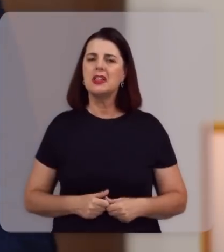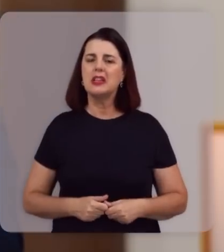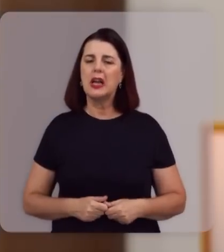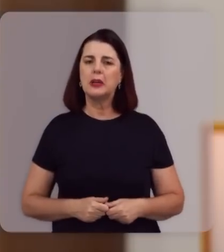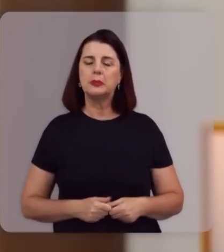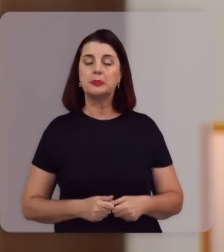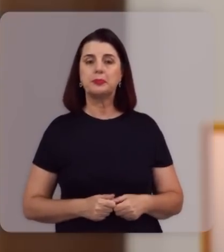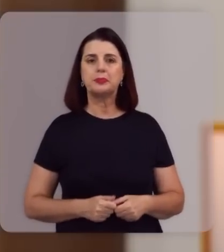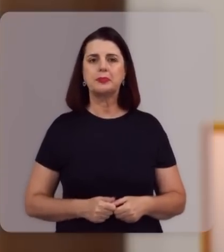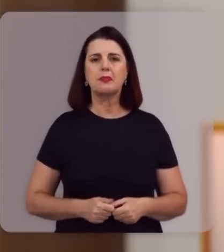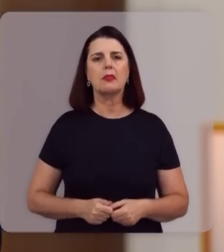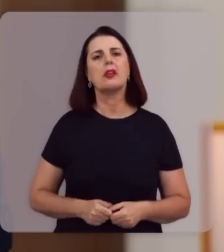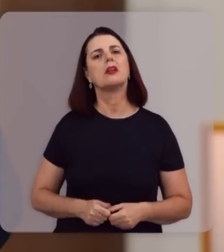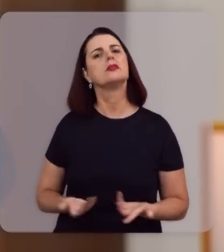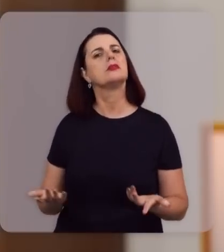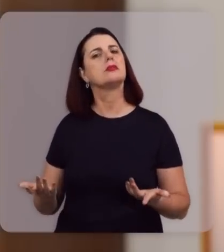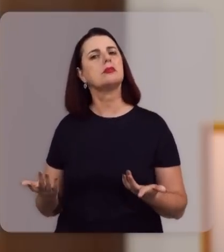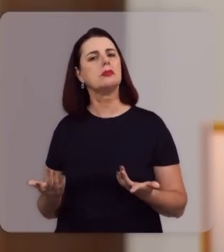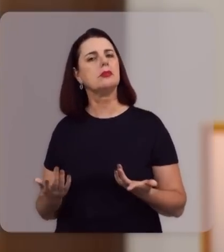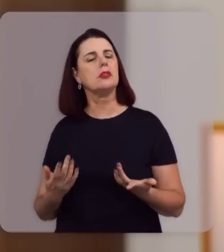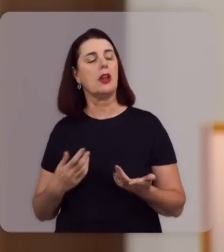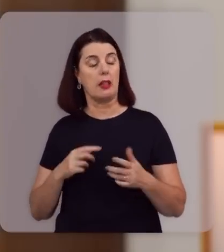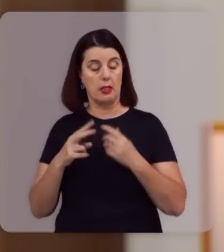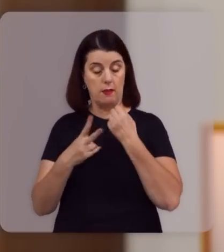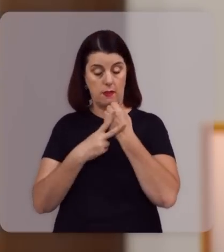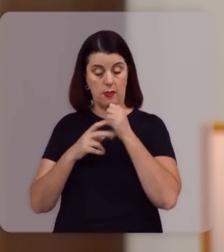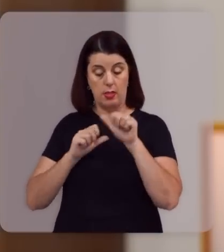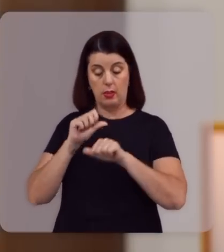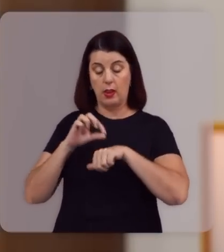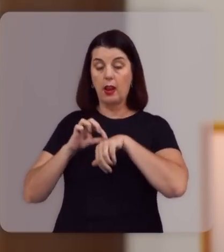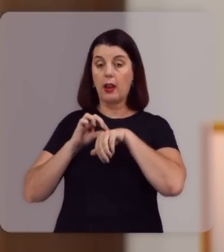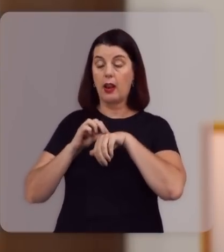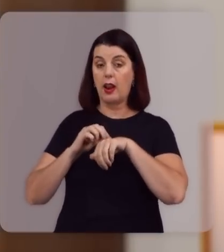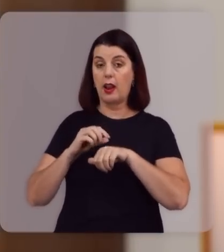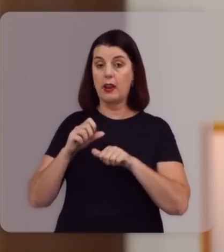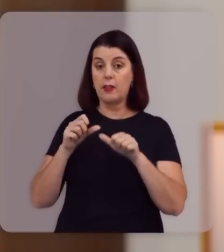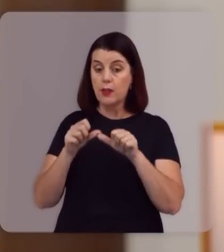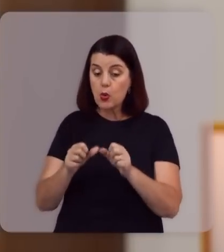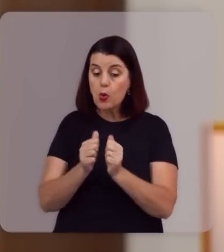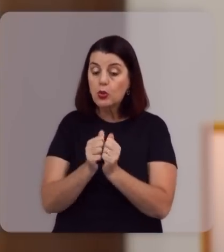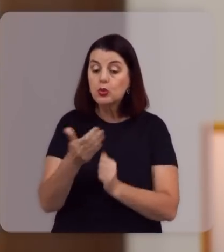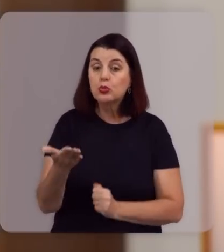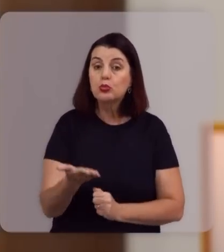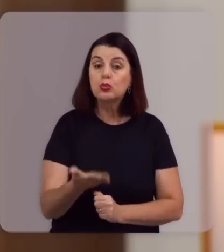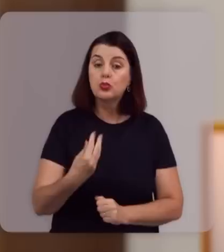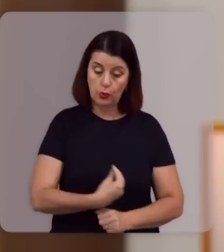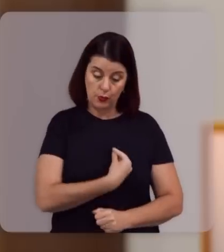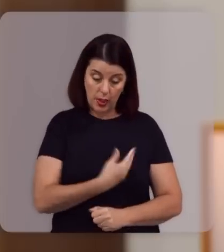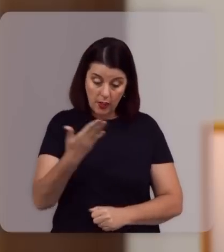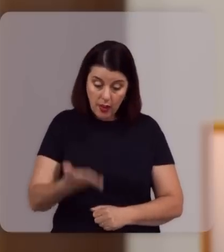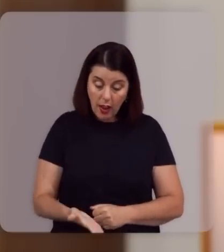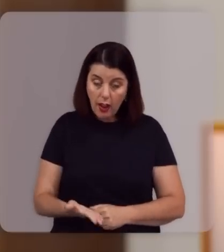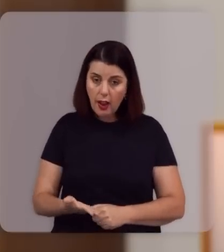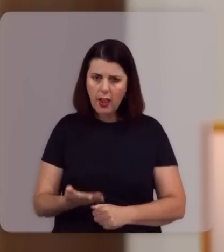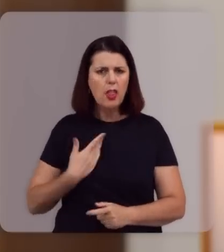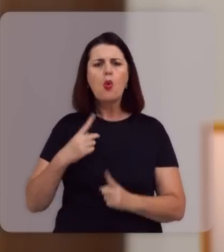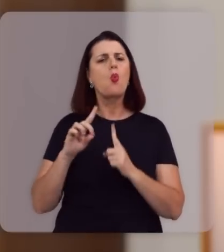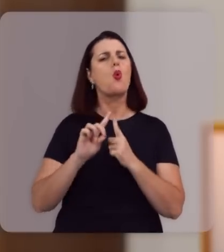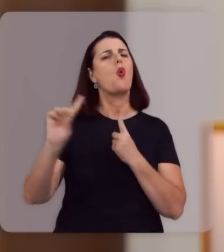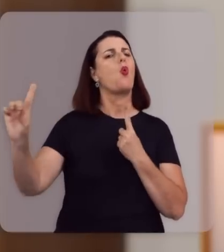João prossegue e diz, o Verbo se fez carne e habitou entre nós. Ele não habitou longe de nós, sentindo náuseas de